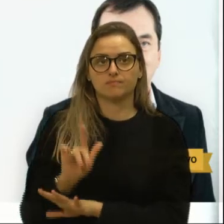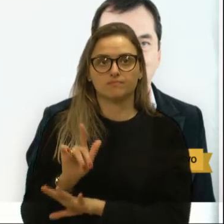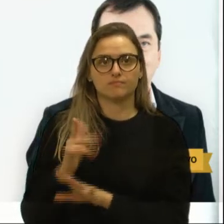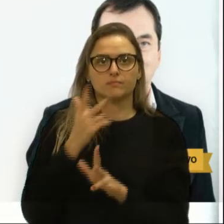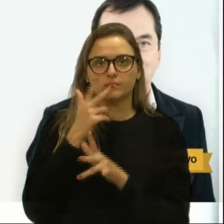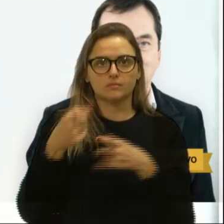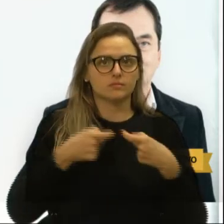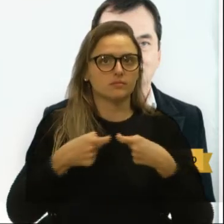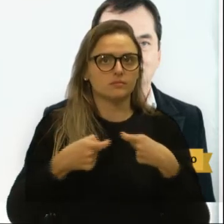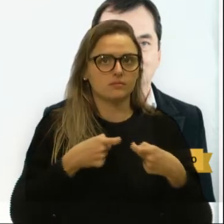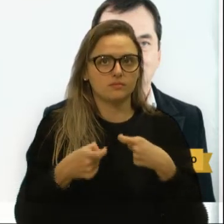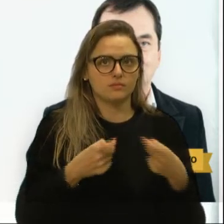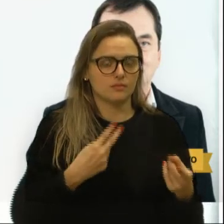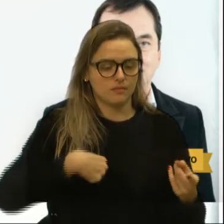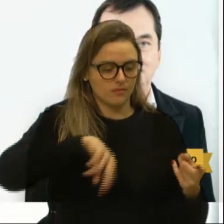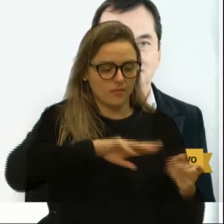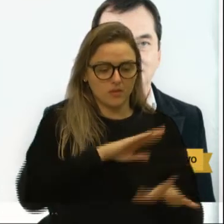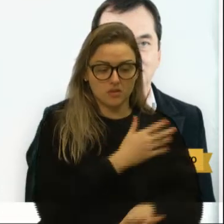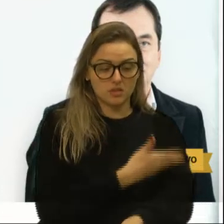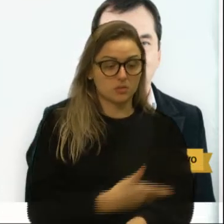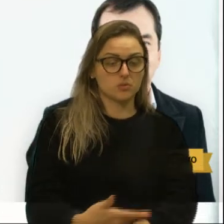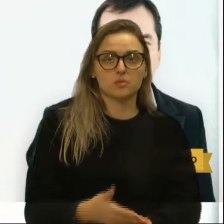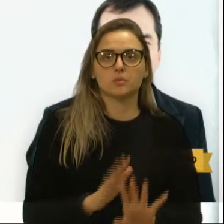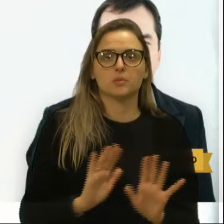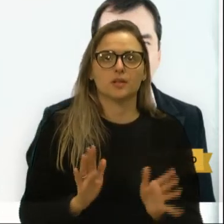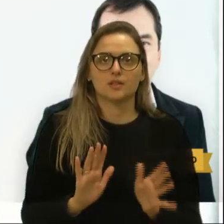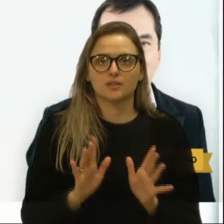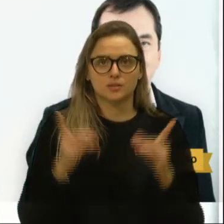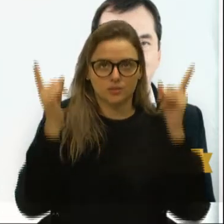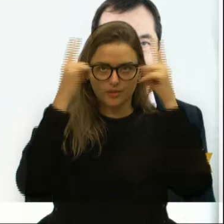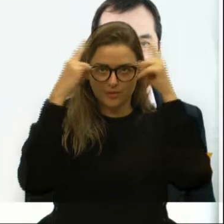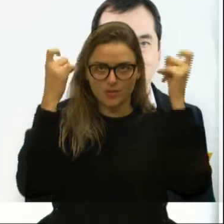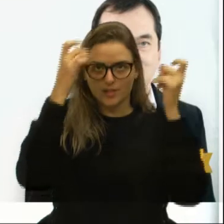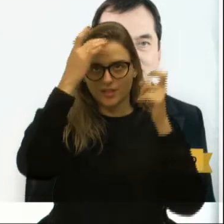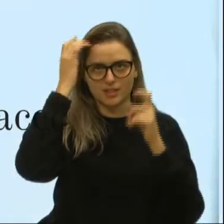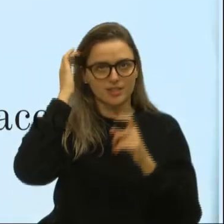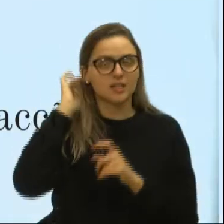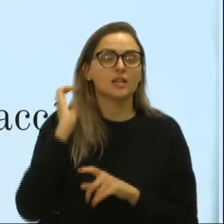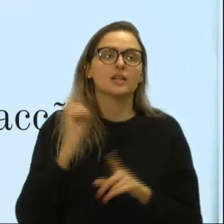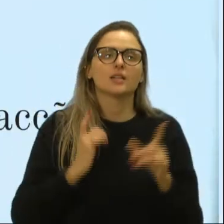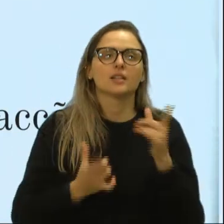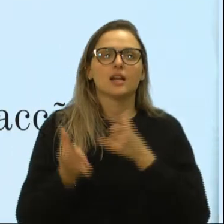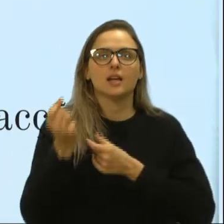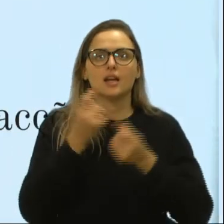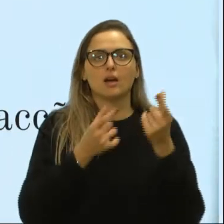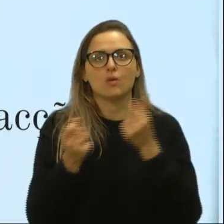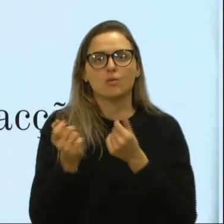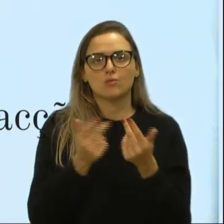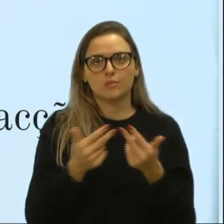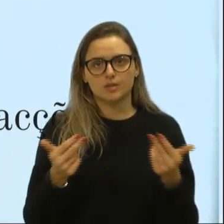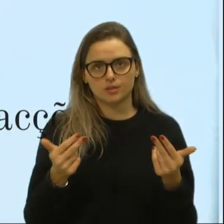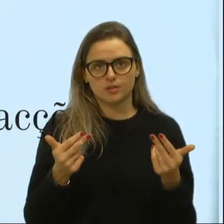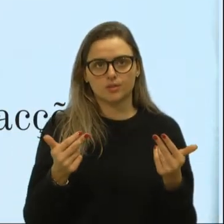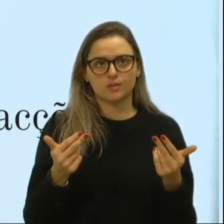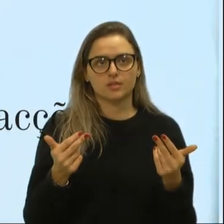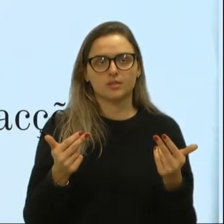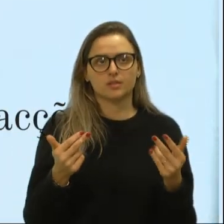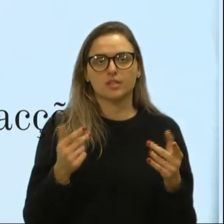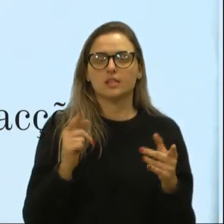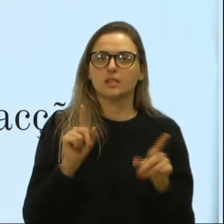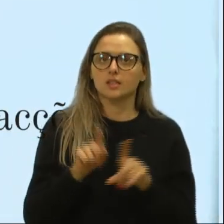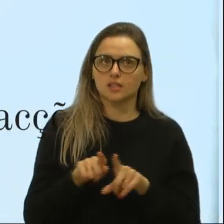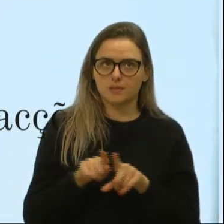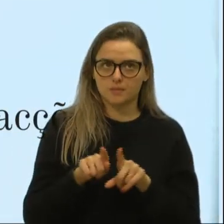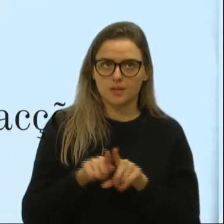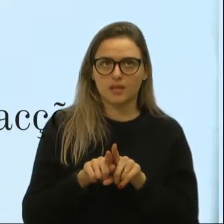guerra. E a gente vai se acostumando com isso. Alguns pontos que fazem parte